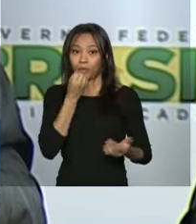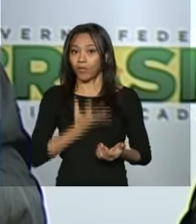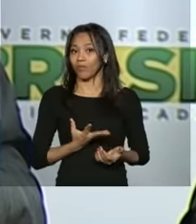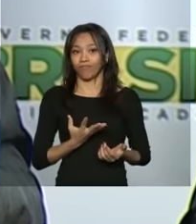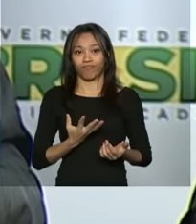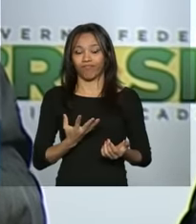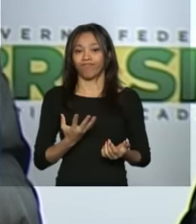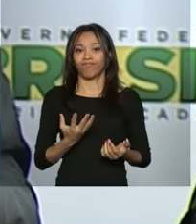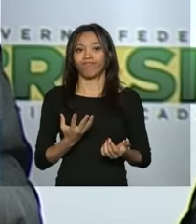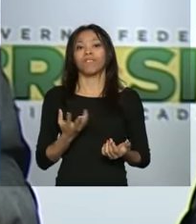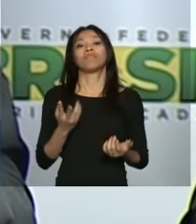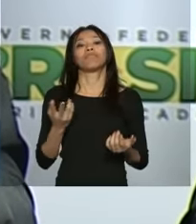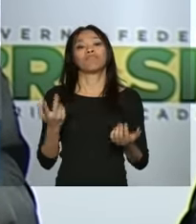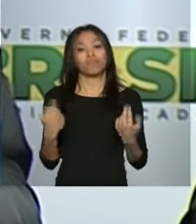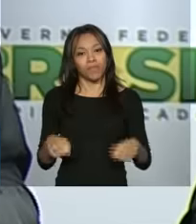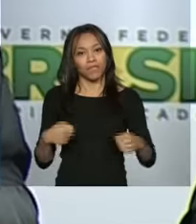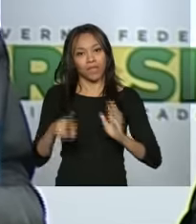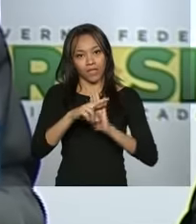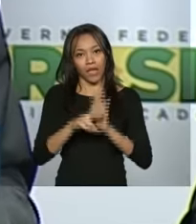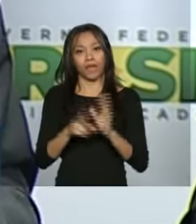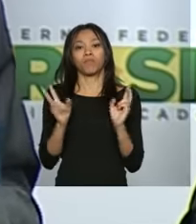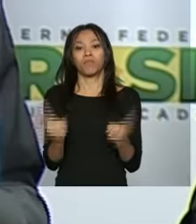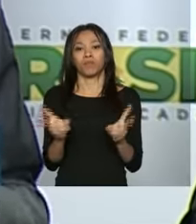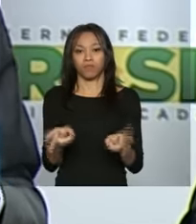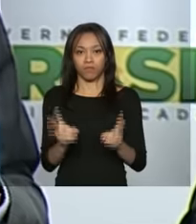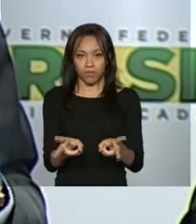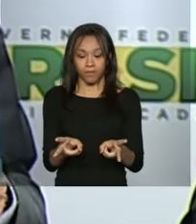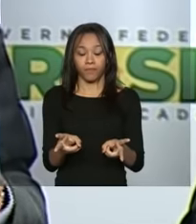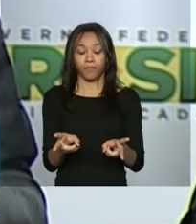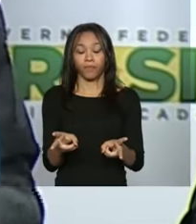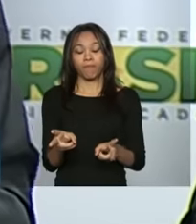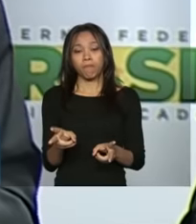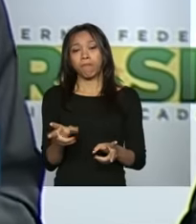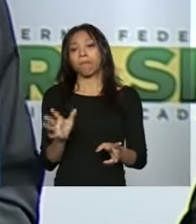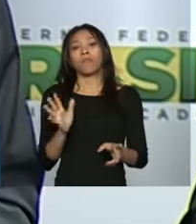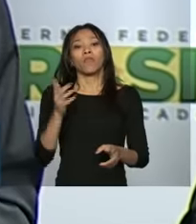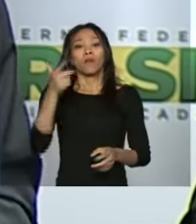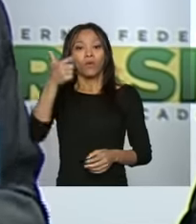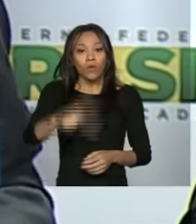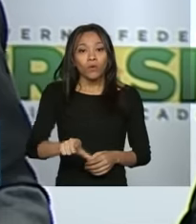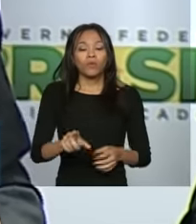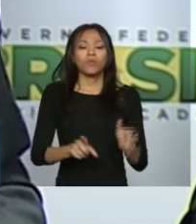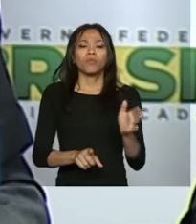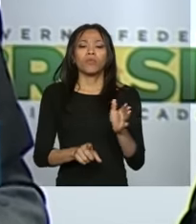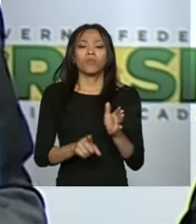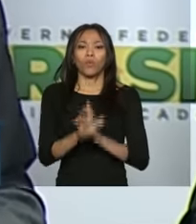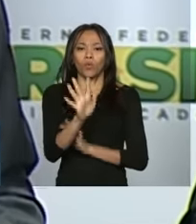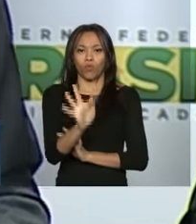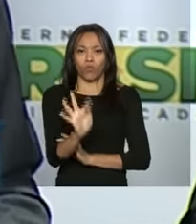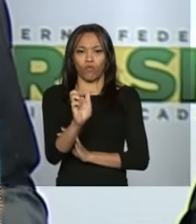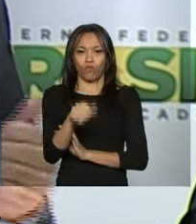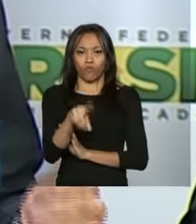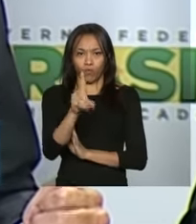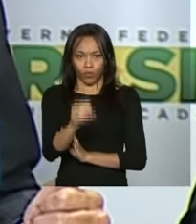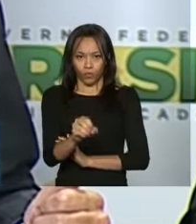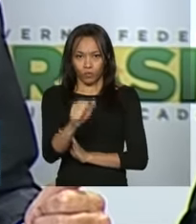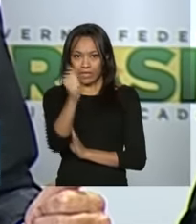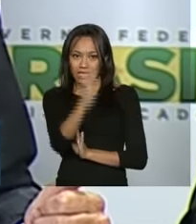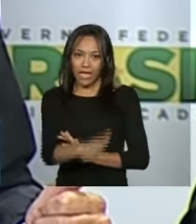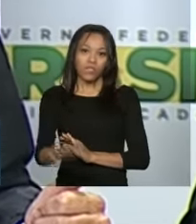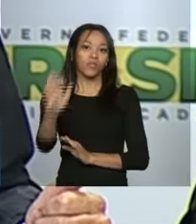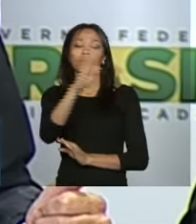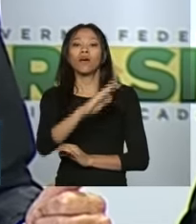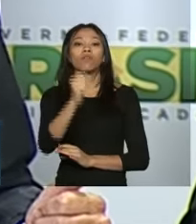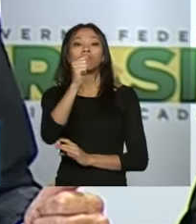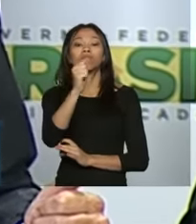e inclusive Olha só confirmando eu pedi para confirmar se já tinha o Fundo Nacional de saúde Já enviou pros municípios realizarem a